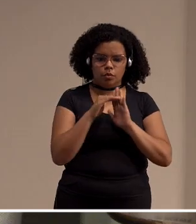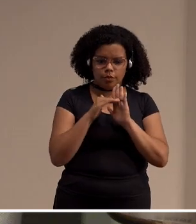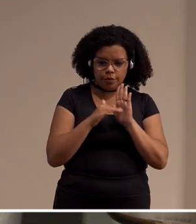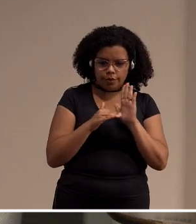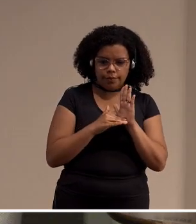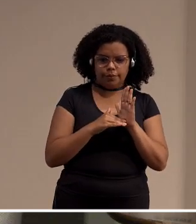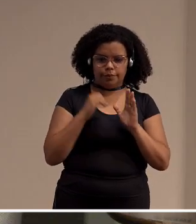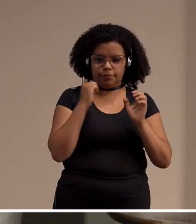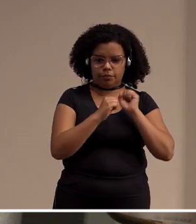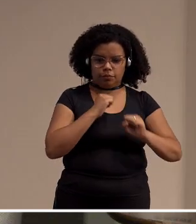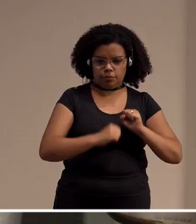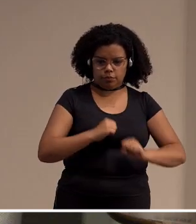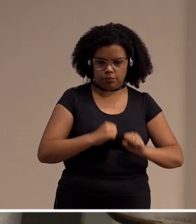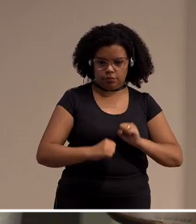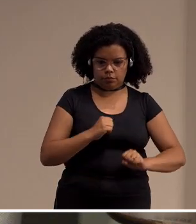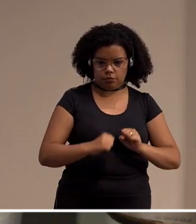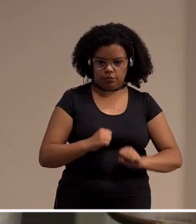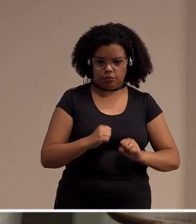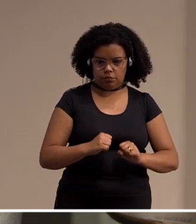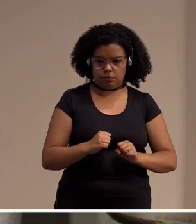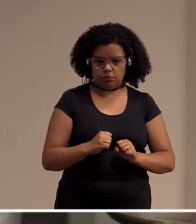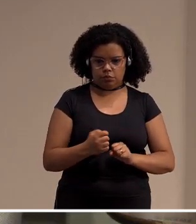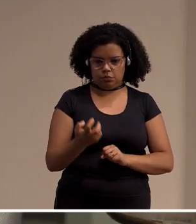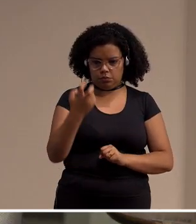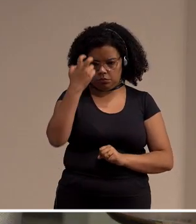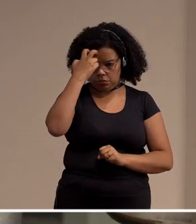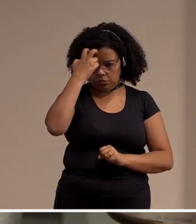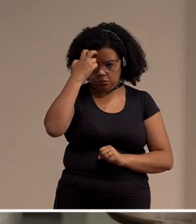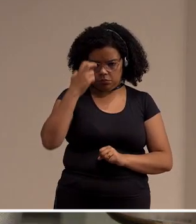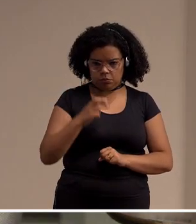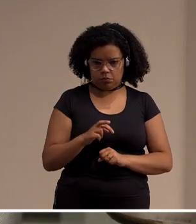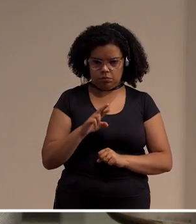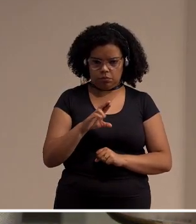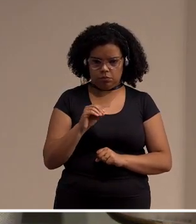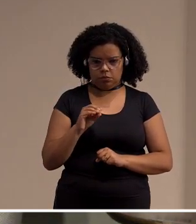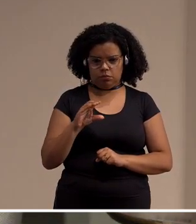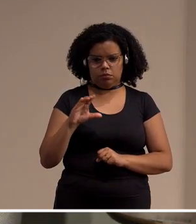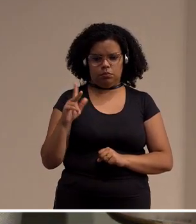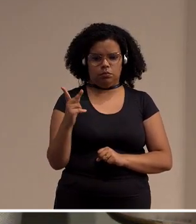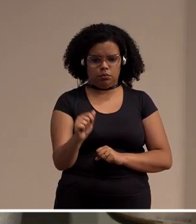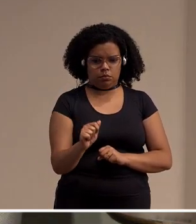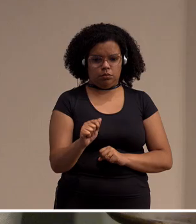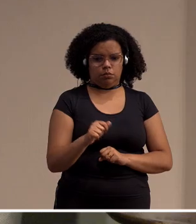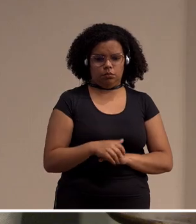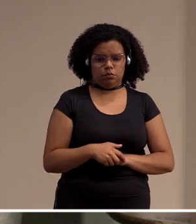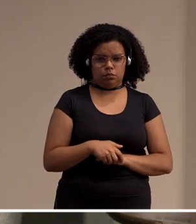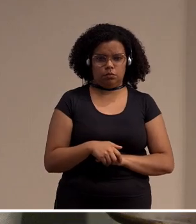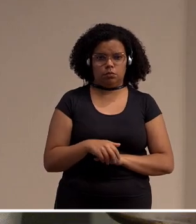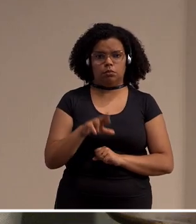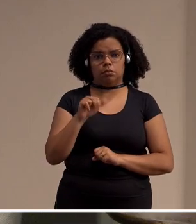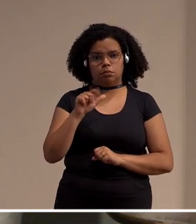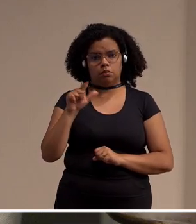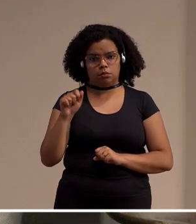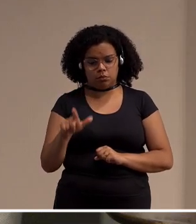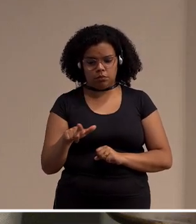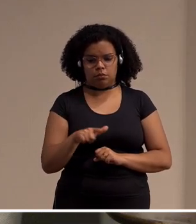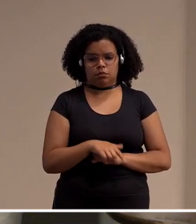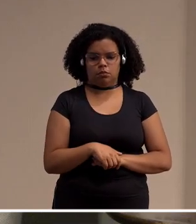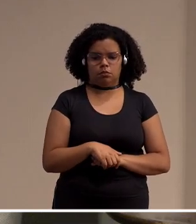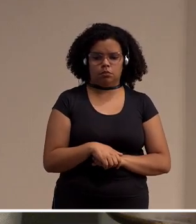de abate, tanto na cultura kosher quanto na cultura halal. Li textos da